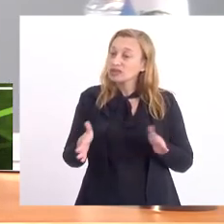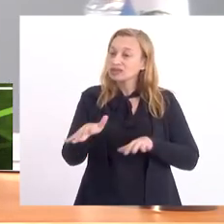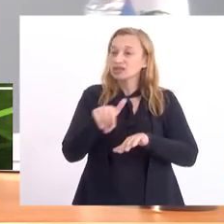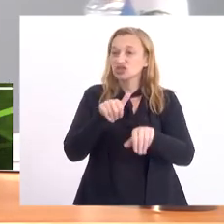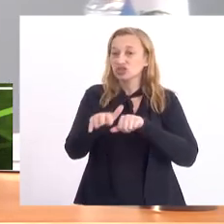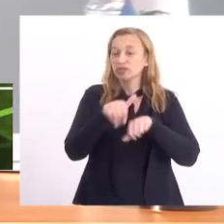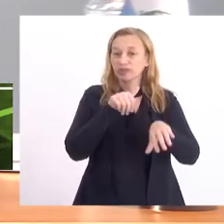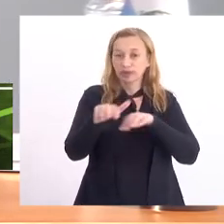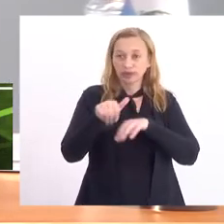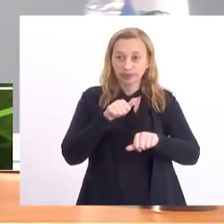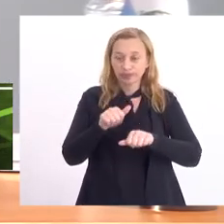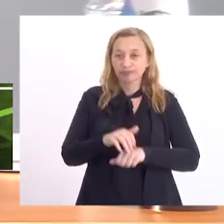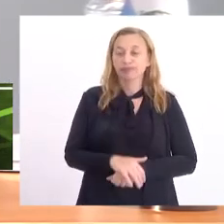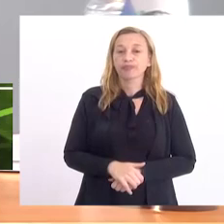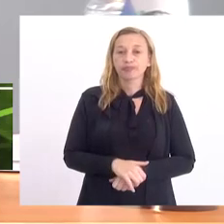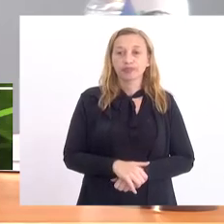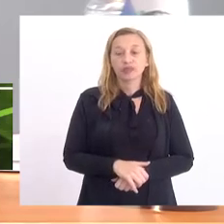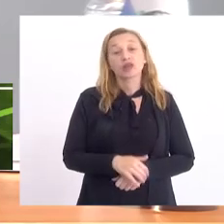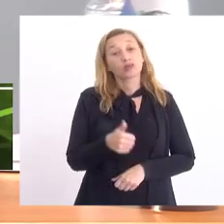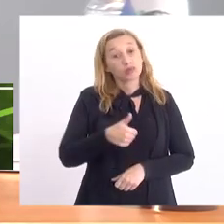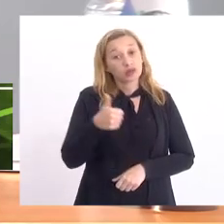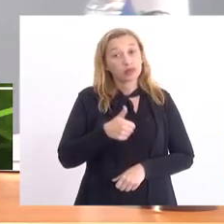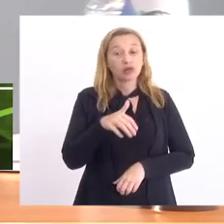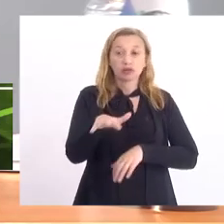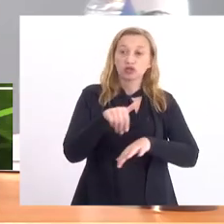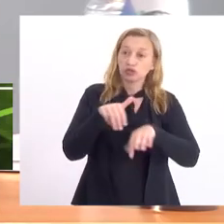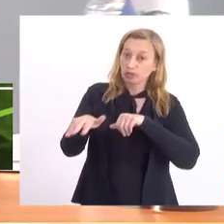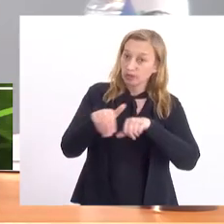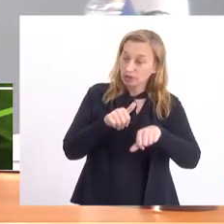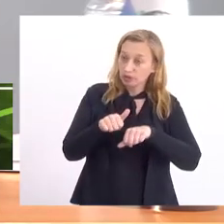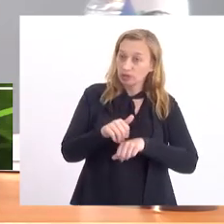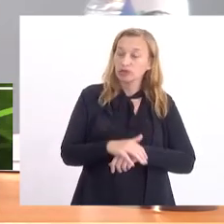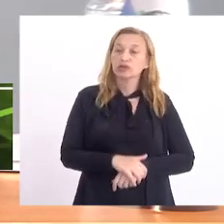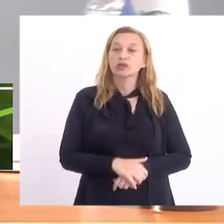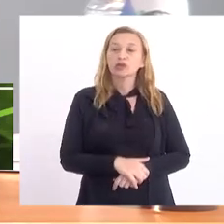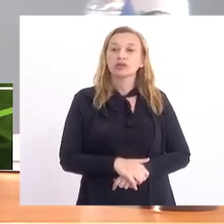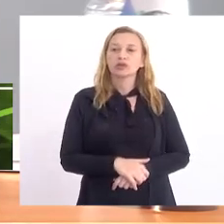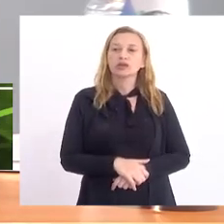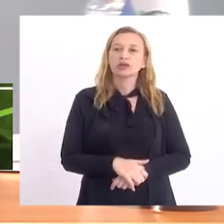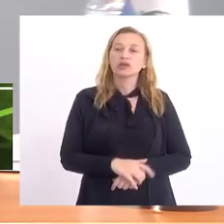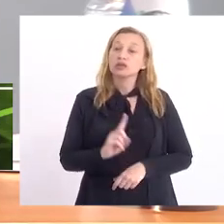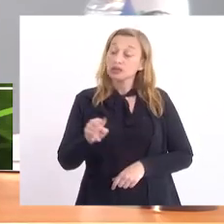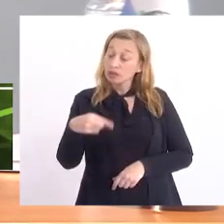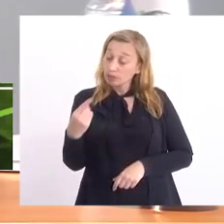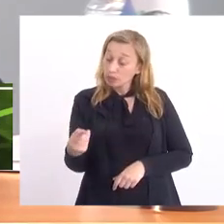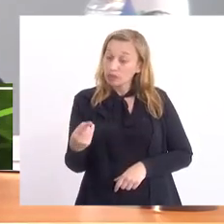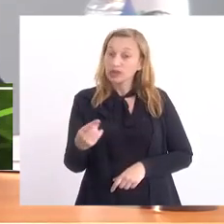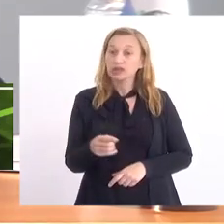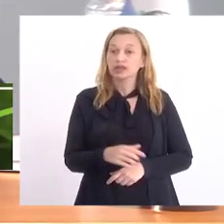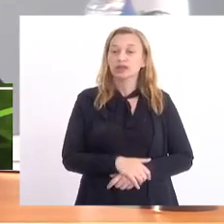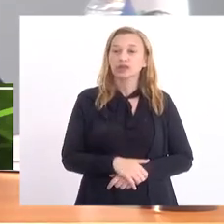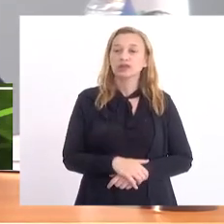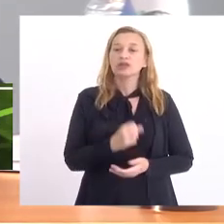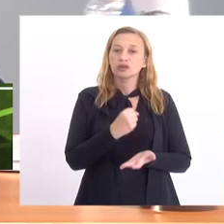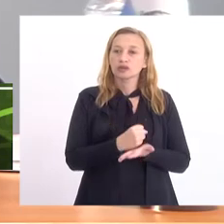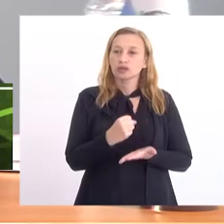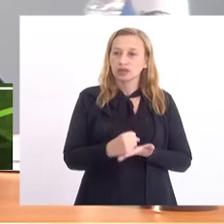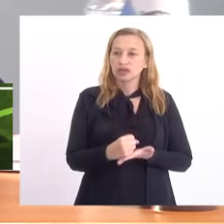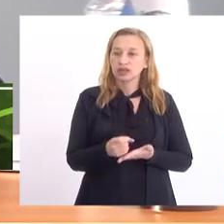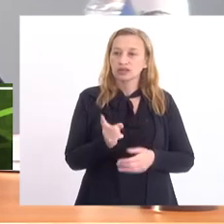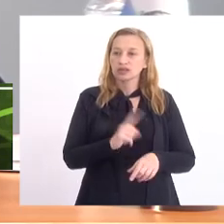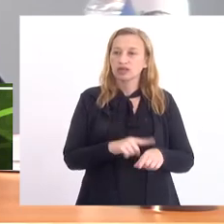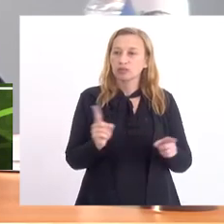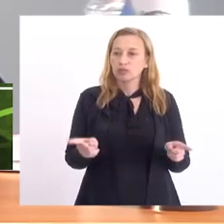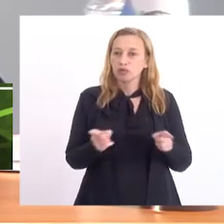chamamento, que primeiro é o chamamento e depois a contratação